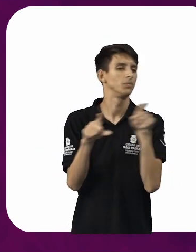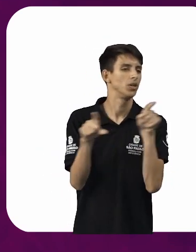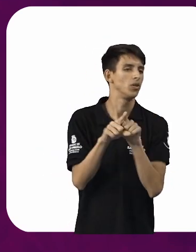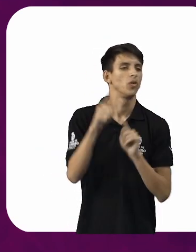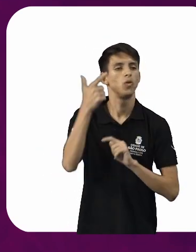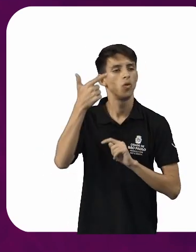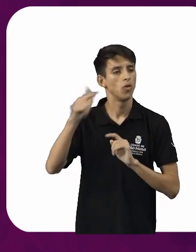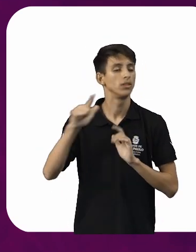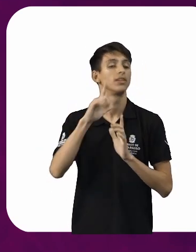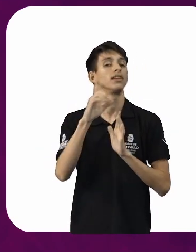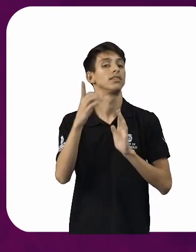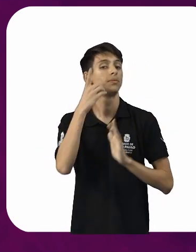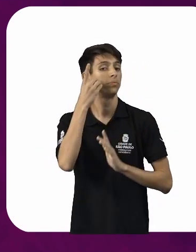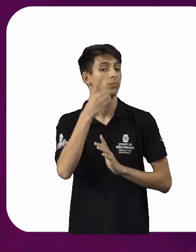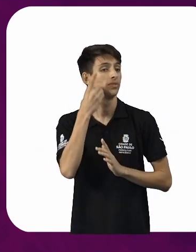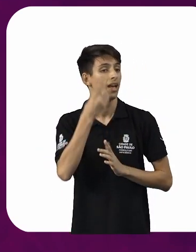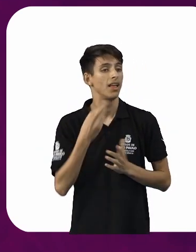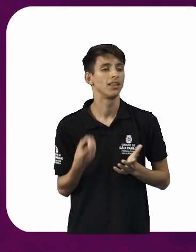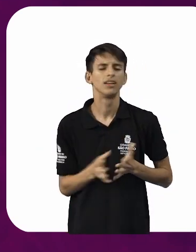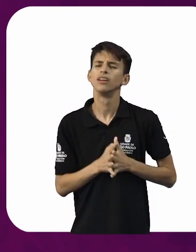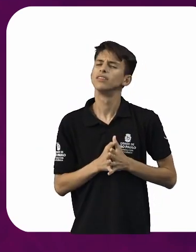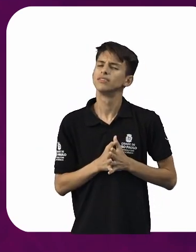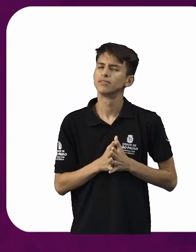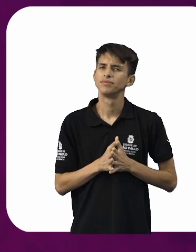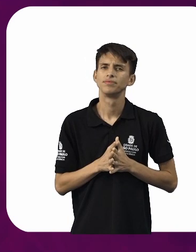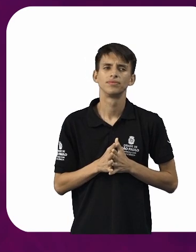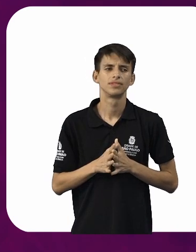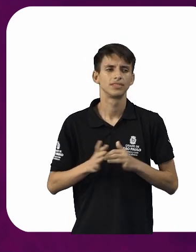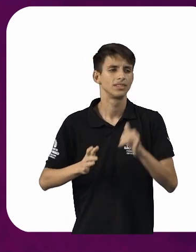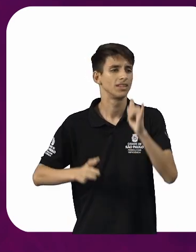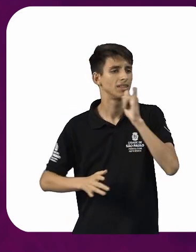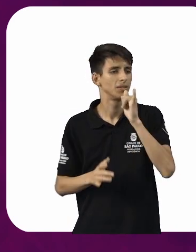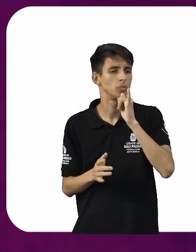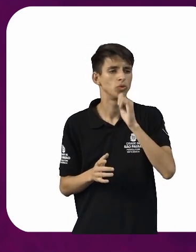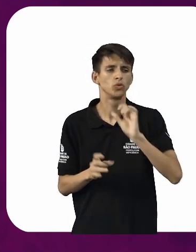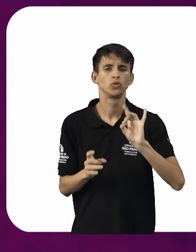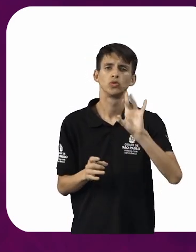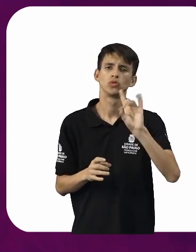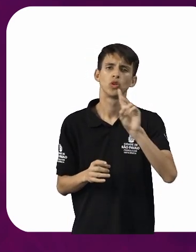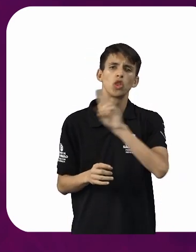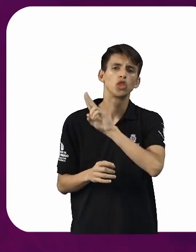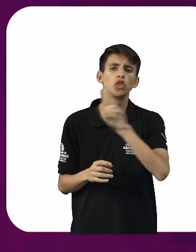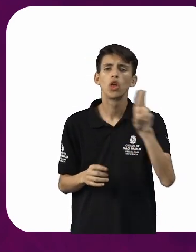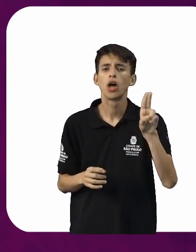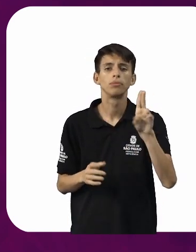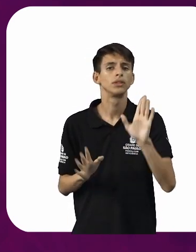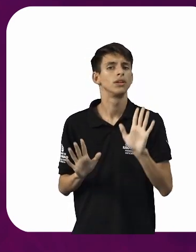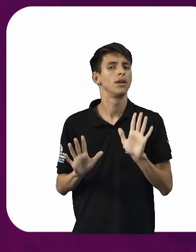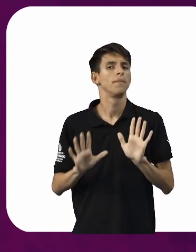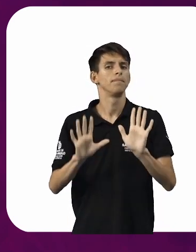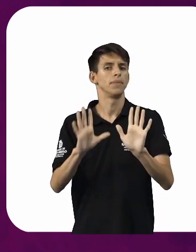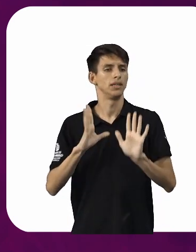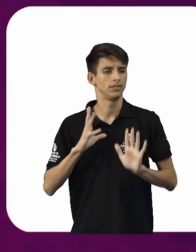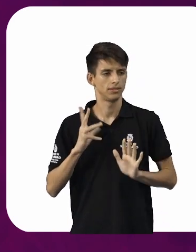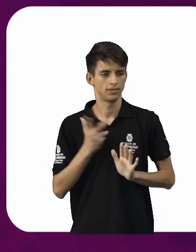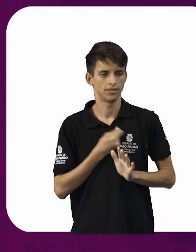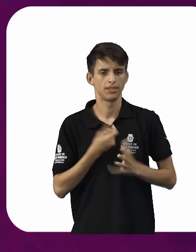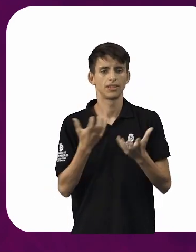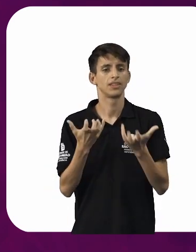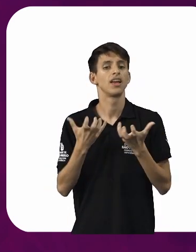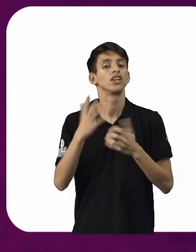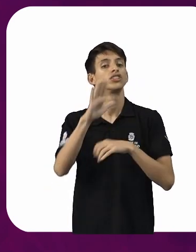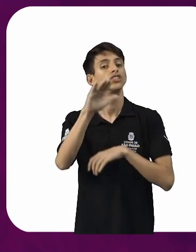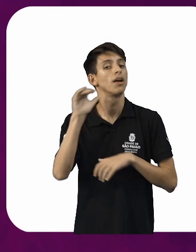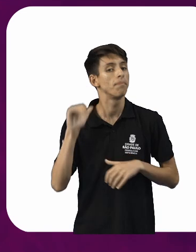deputada conservadora. Ninguém quer chamar só pelo nome civil. Só com a pessoa trans que você quer.